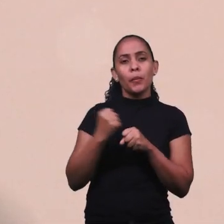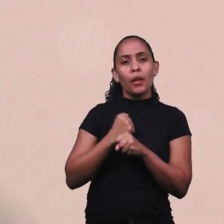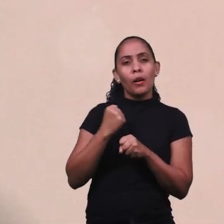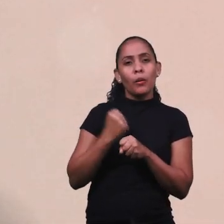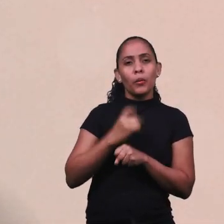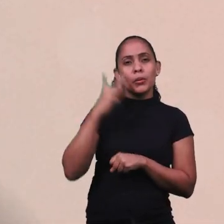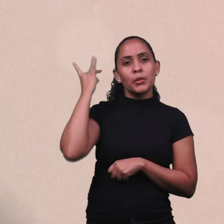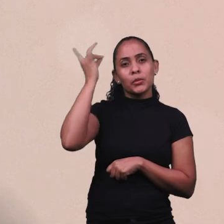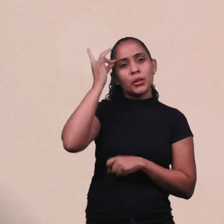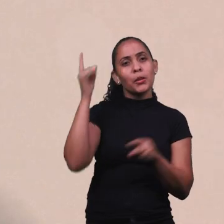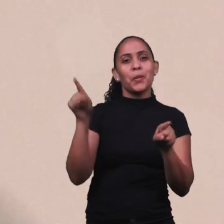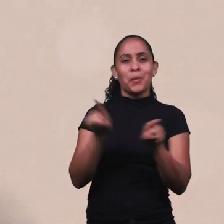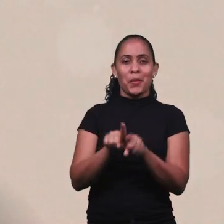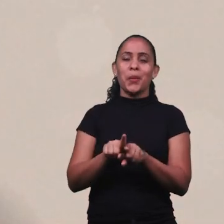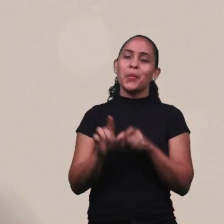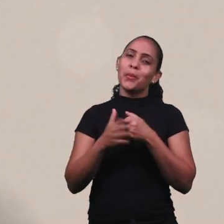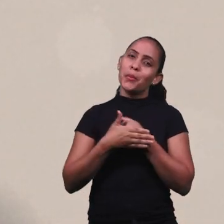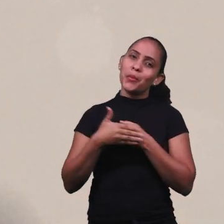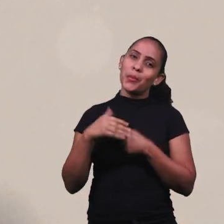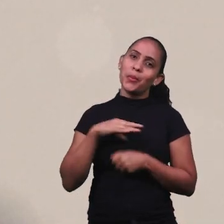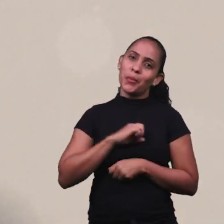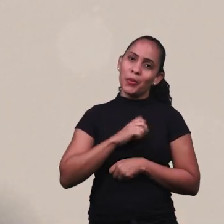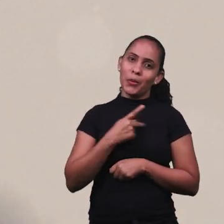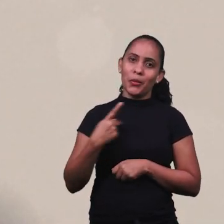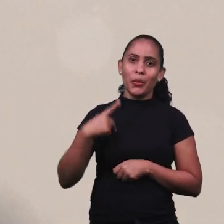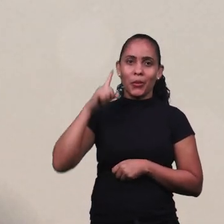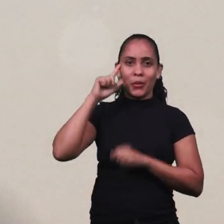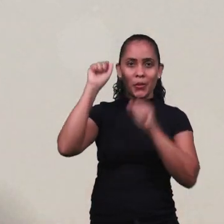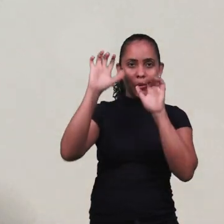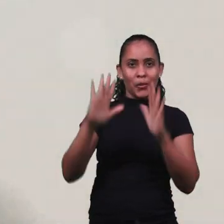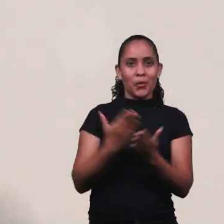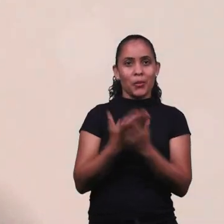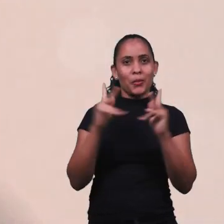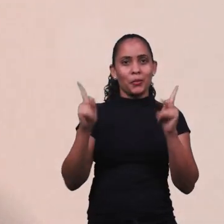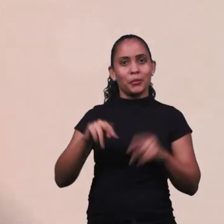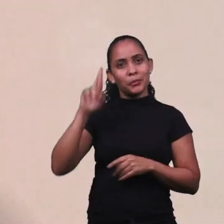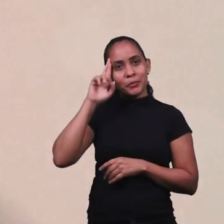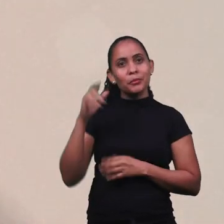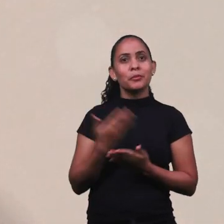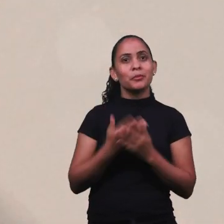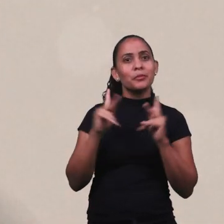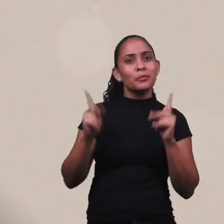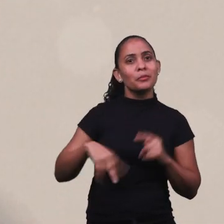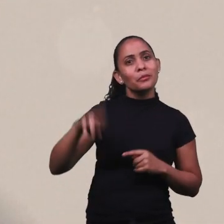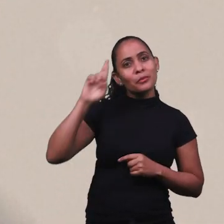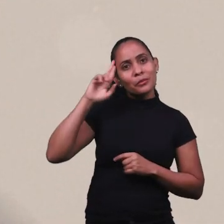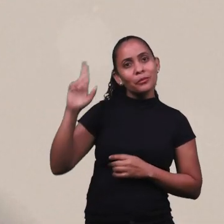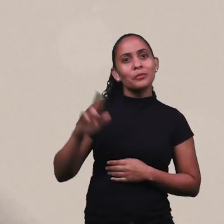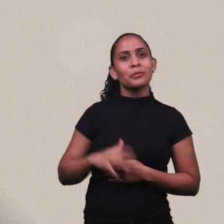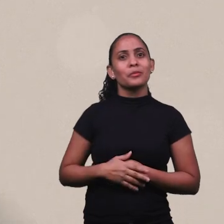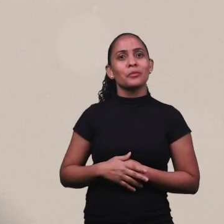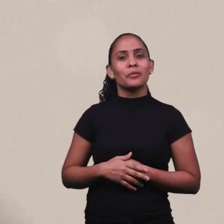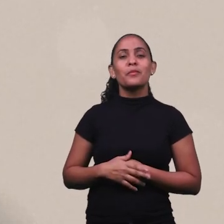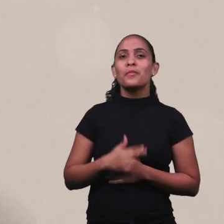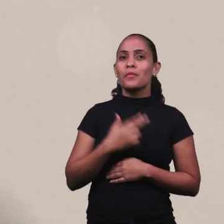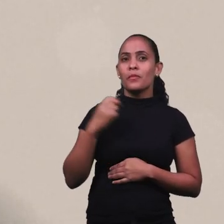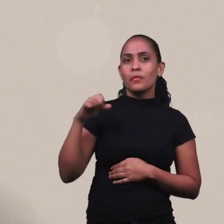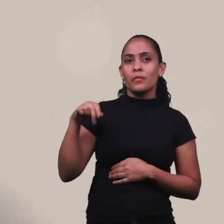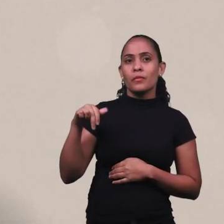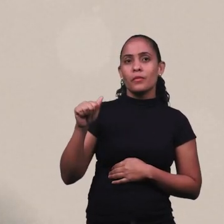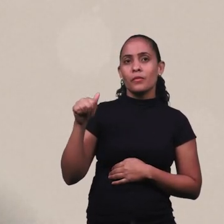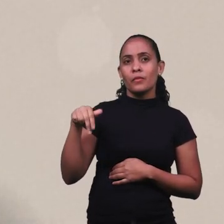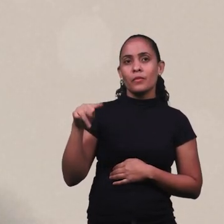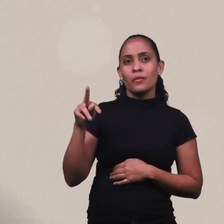e pelo nosso pastor. Então Deus abençoe e a paz do Senhor. A paz do Senhor, irmão. Eu sou Antônio, aqui da Igreja